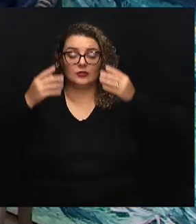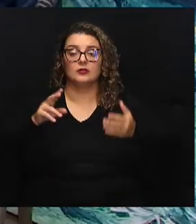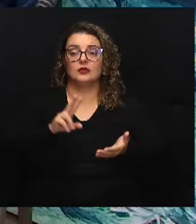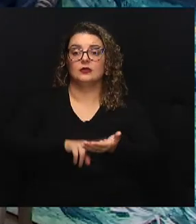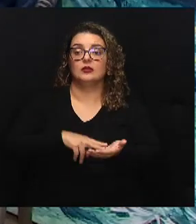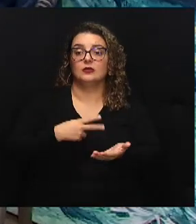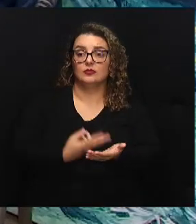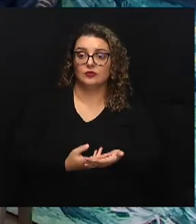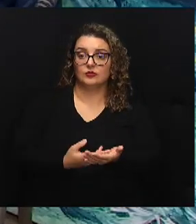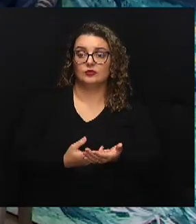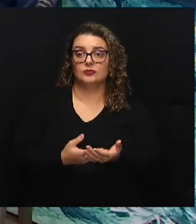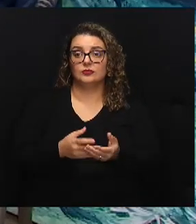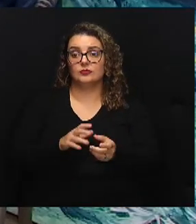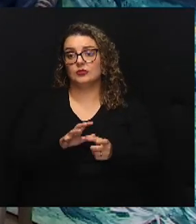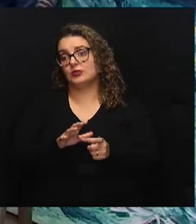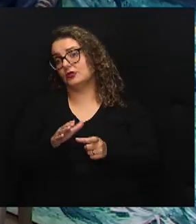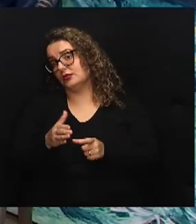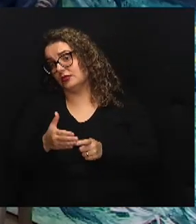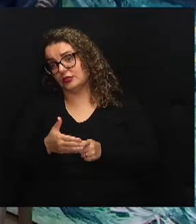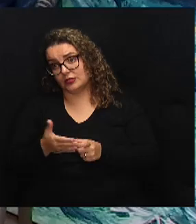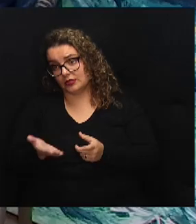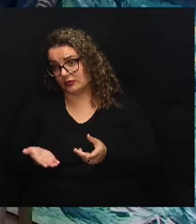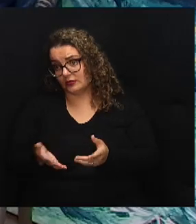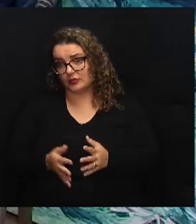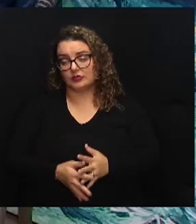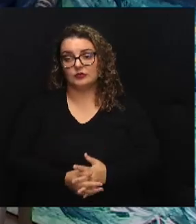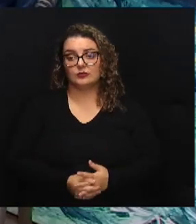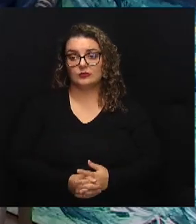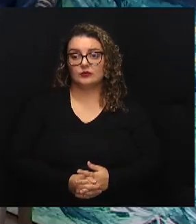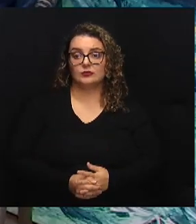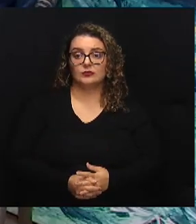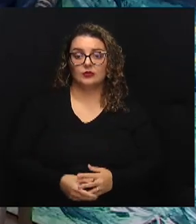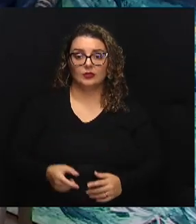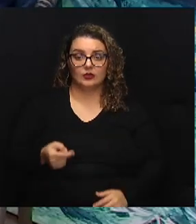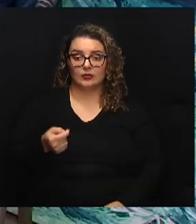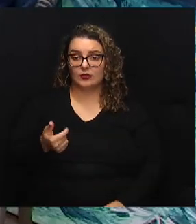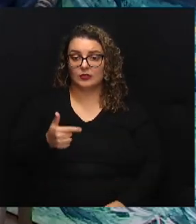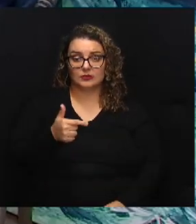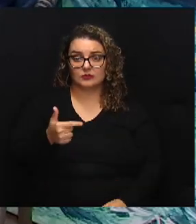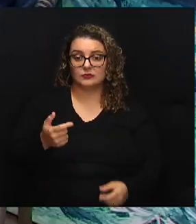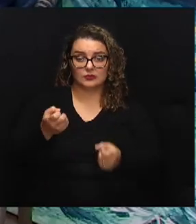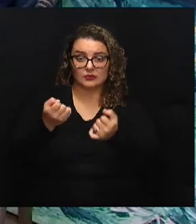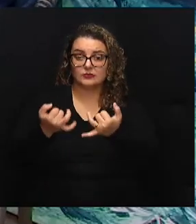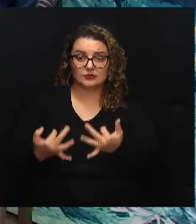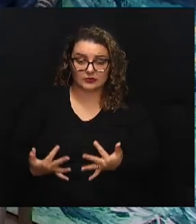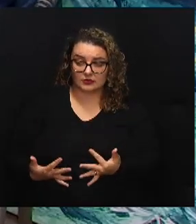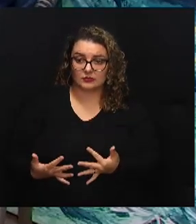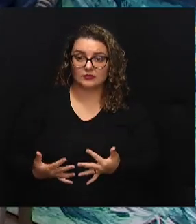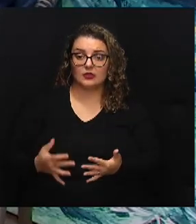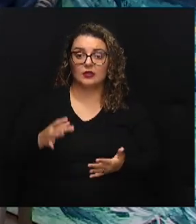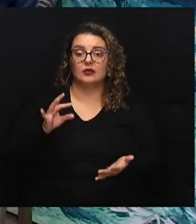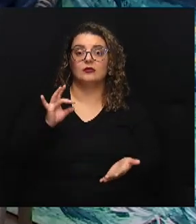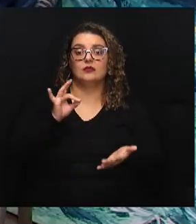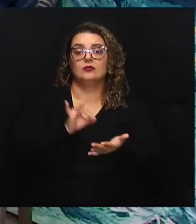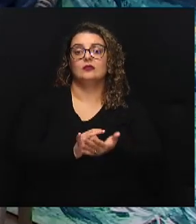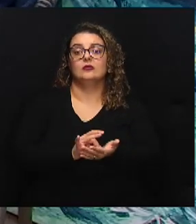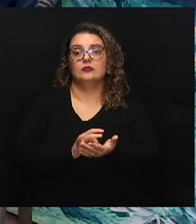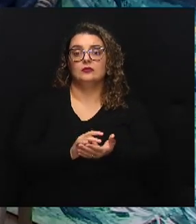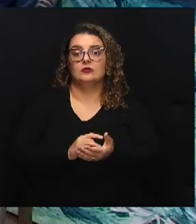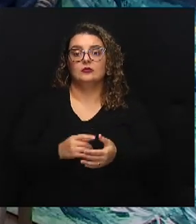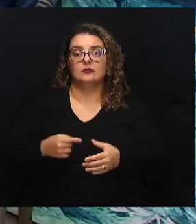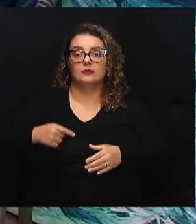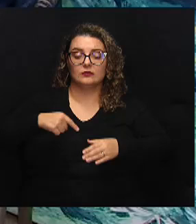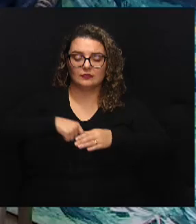através de termos assim quase que indescritíveis a verdade que vai no âmago do